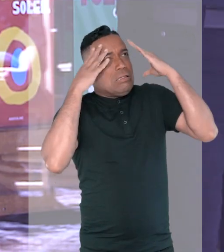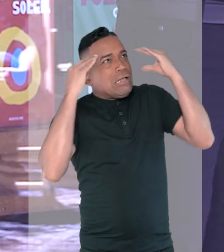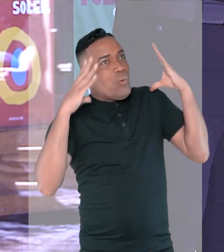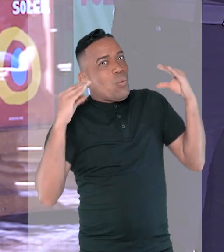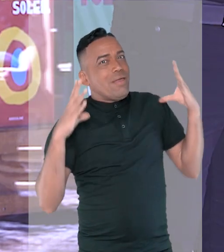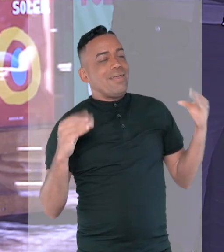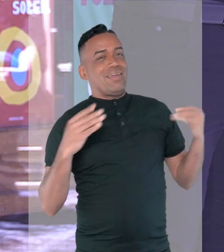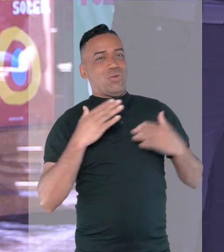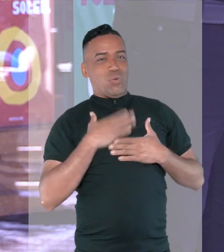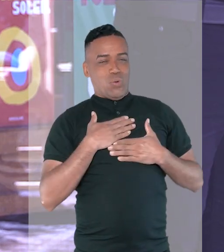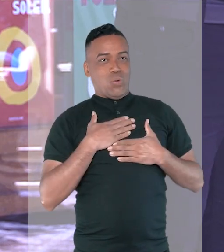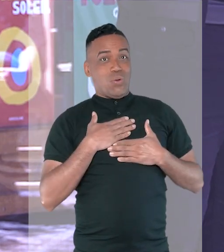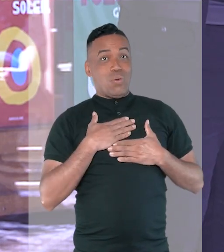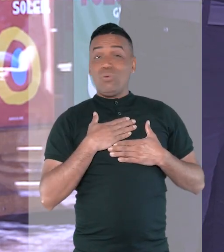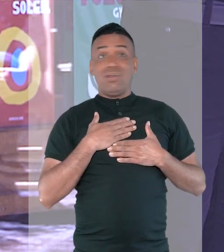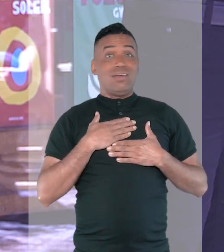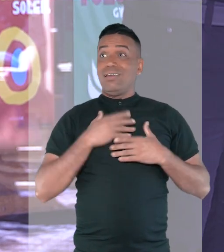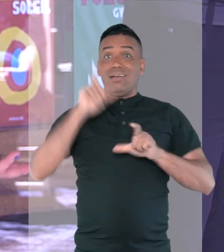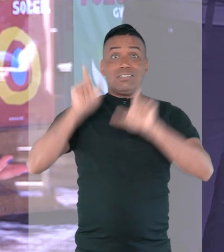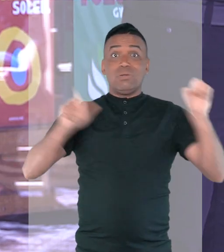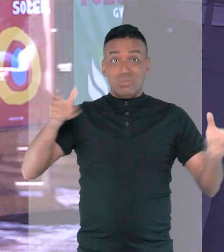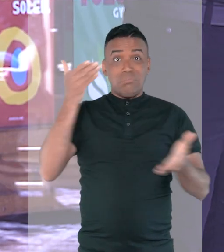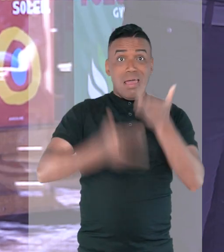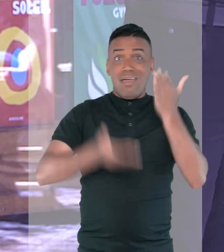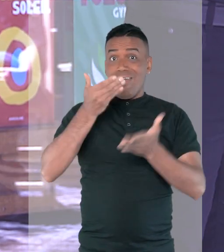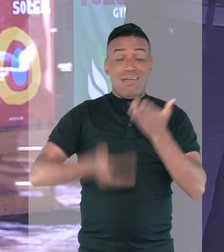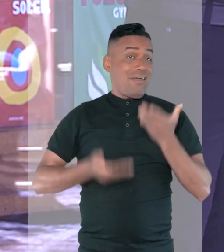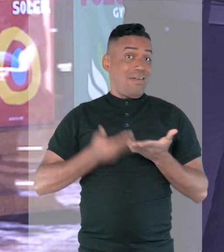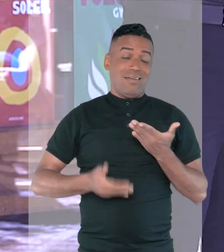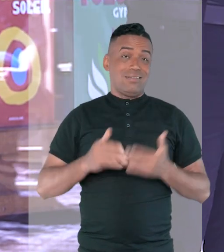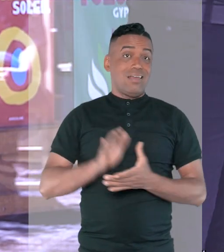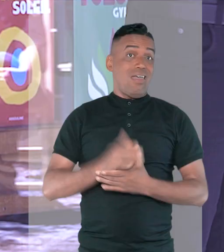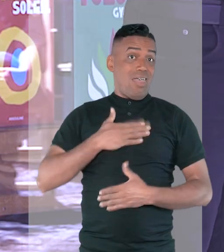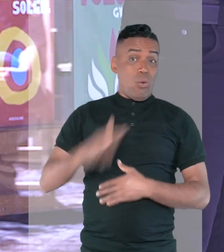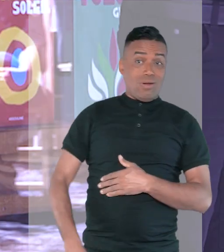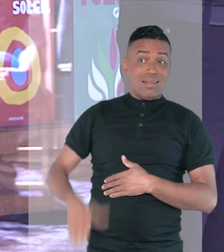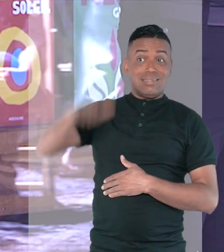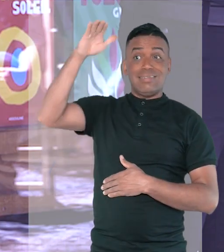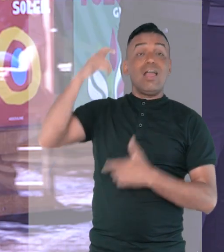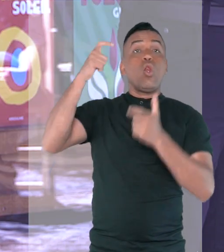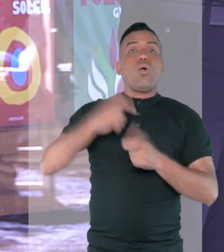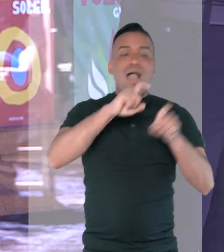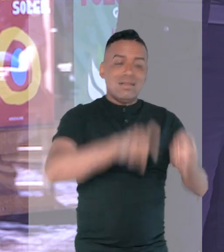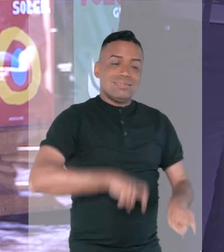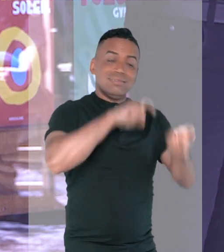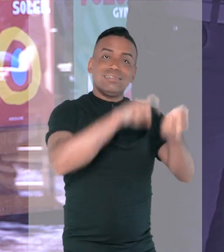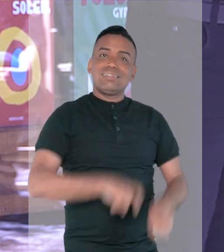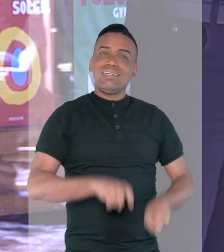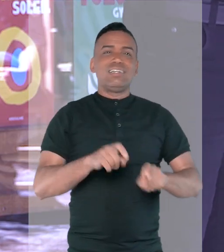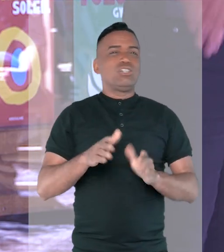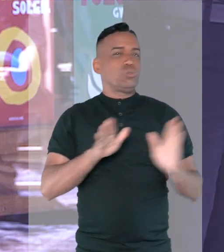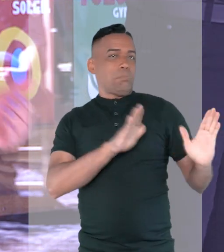de conforto, porque todo mundo passa por muitas perdas ao longo da vida. Eu cresci em um sítio durante